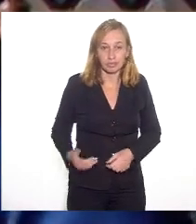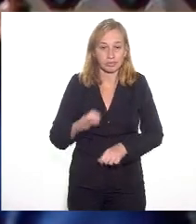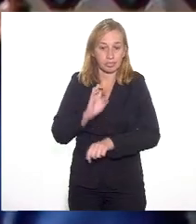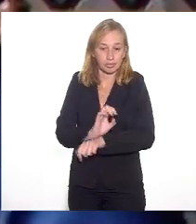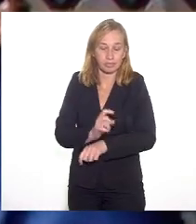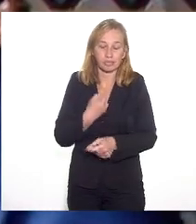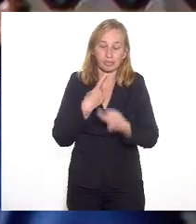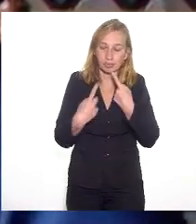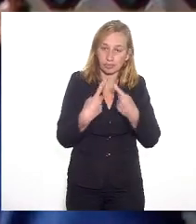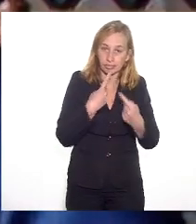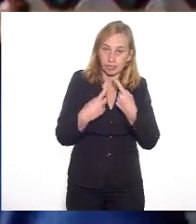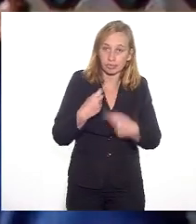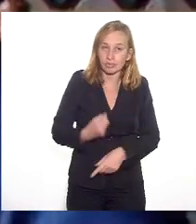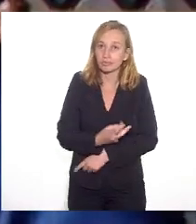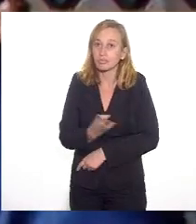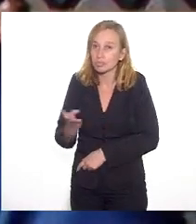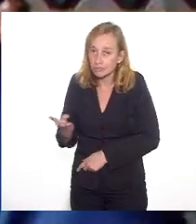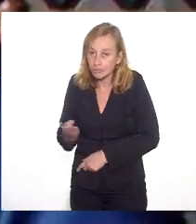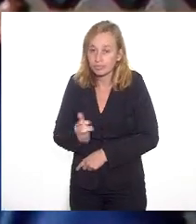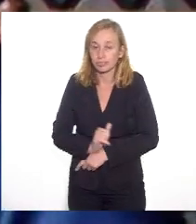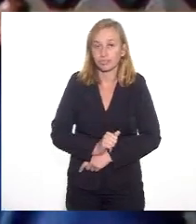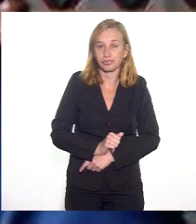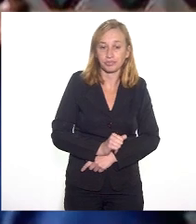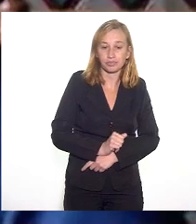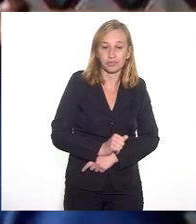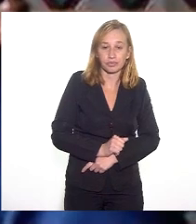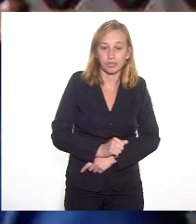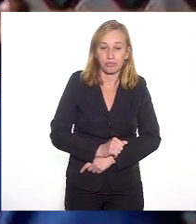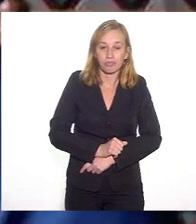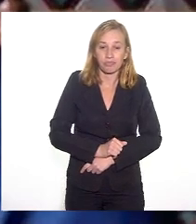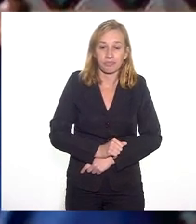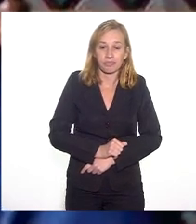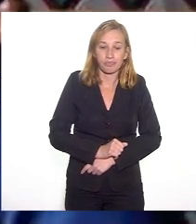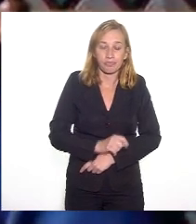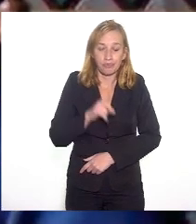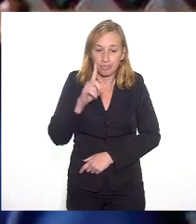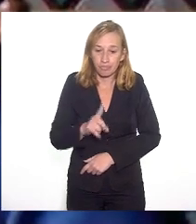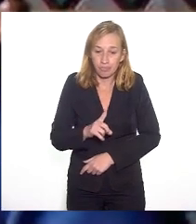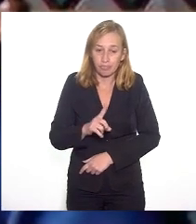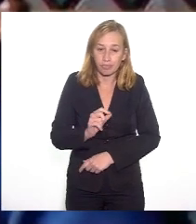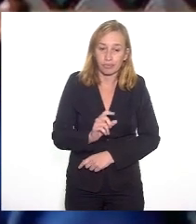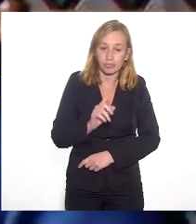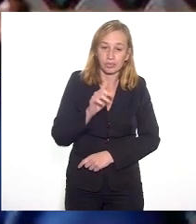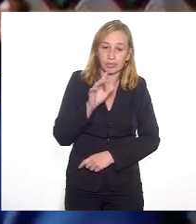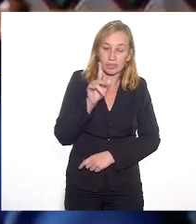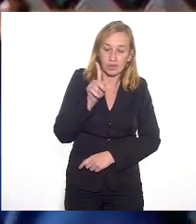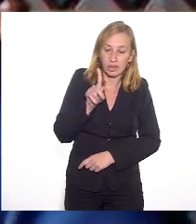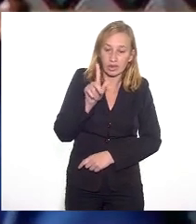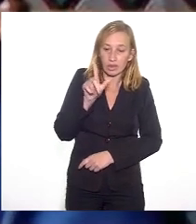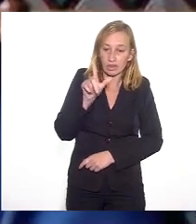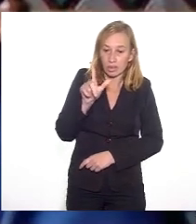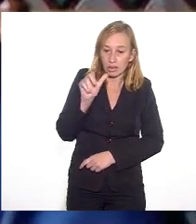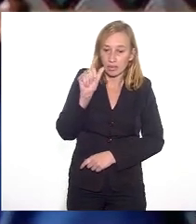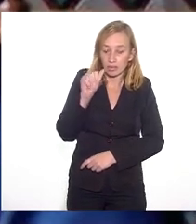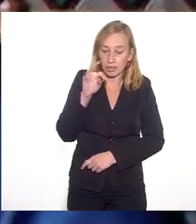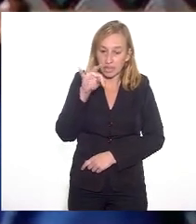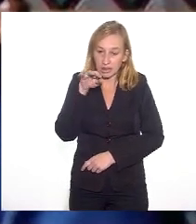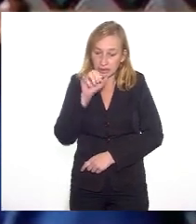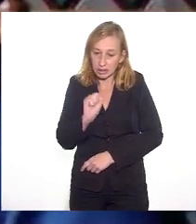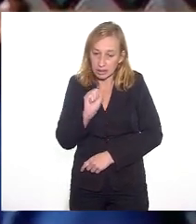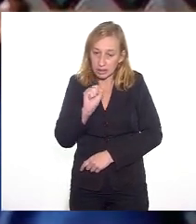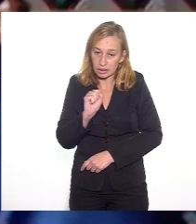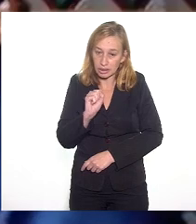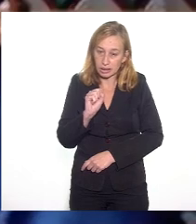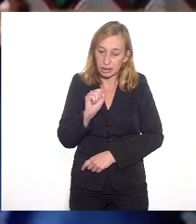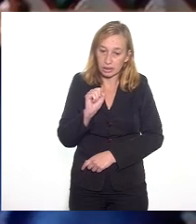vem discutindo quanto, né, a garantia de plantas industriais para a produção de biofármacos